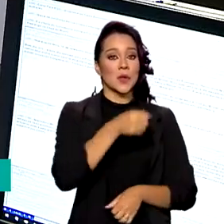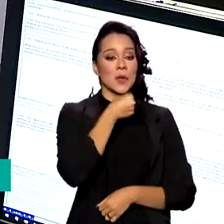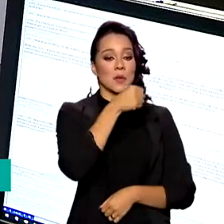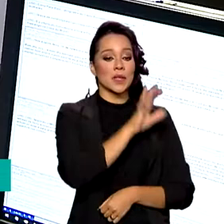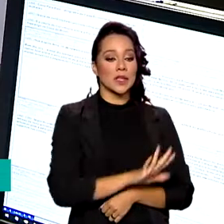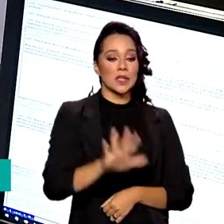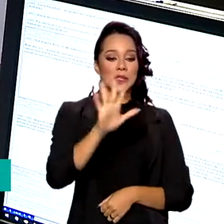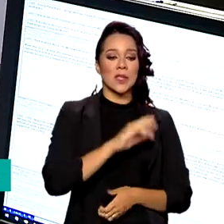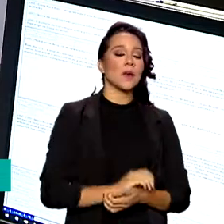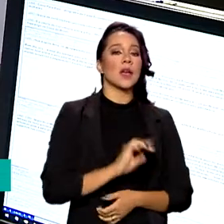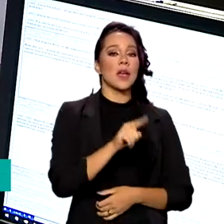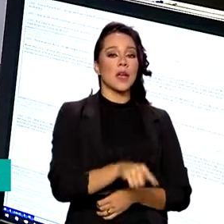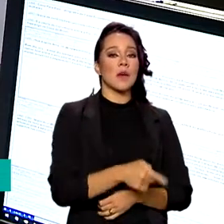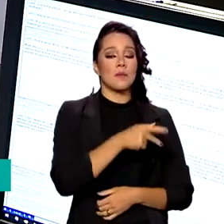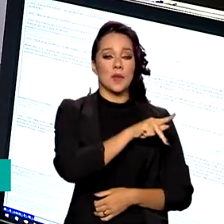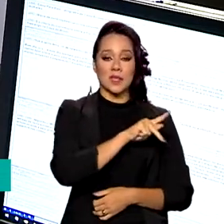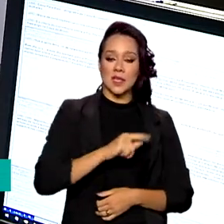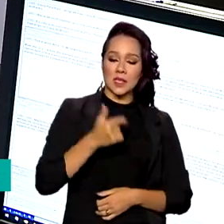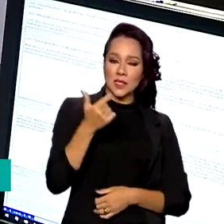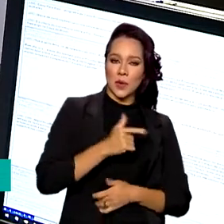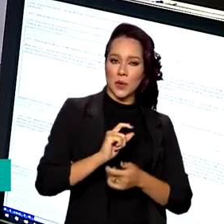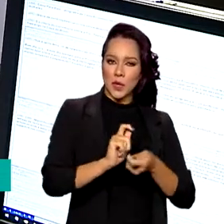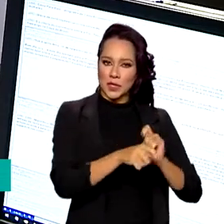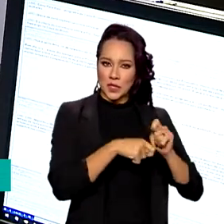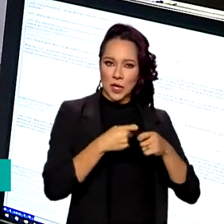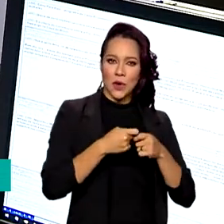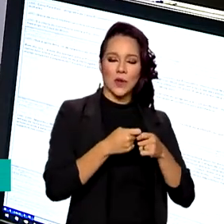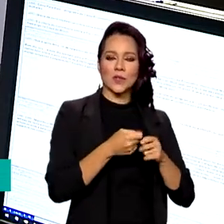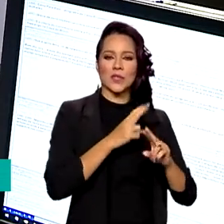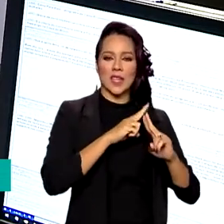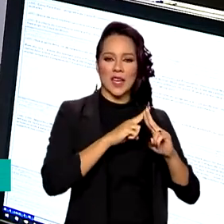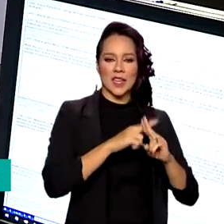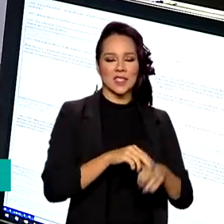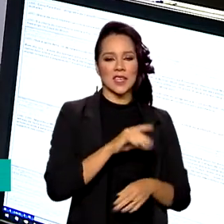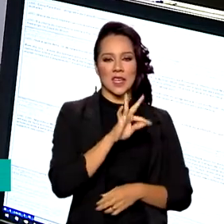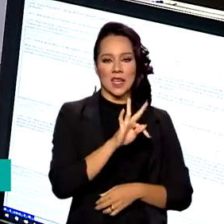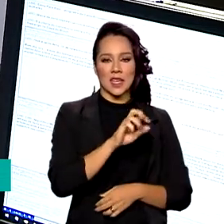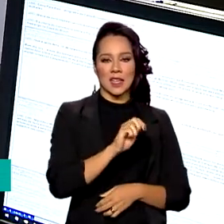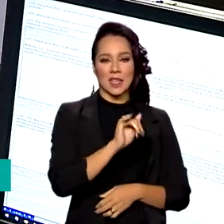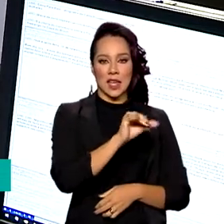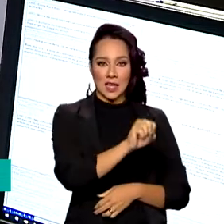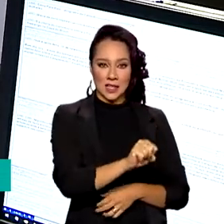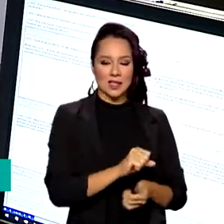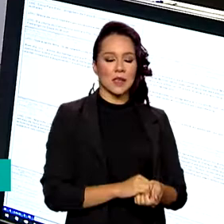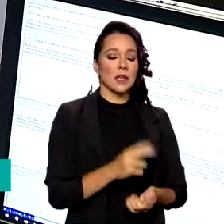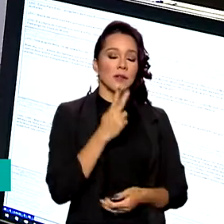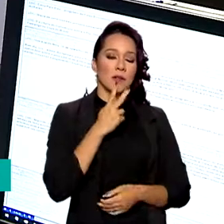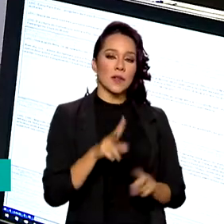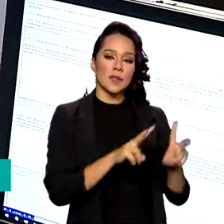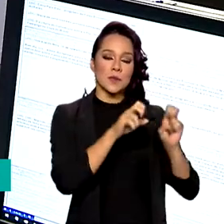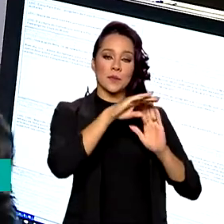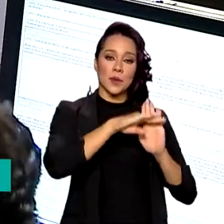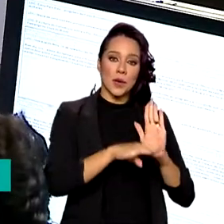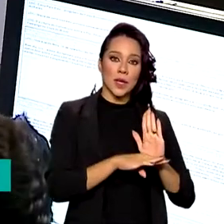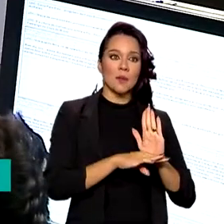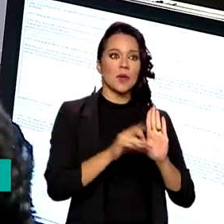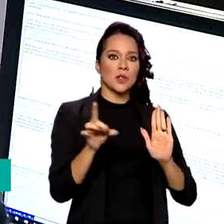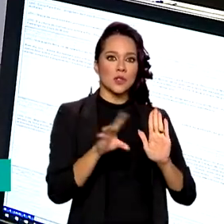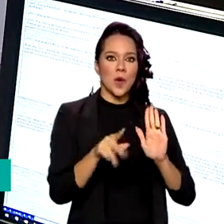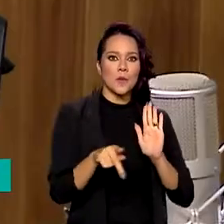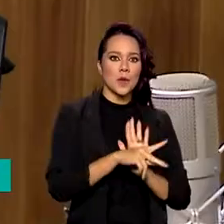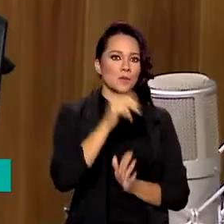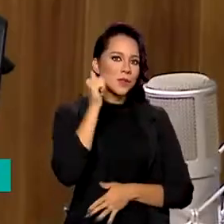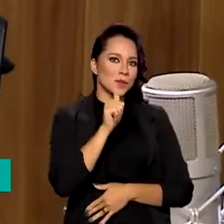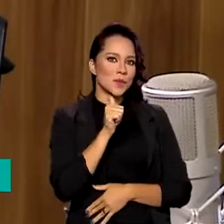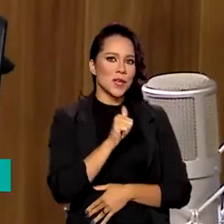repórter nacional é a vice-presidente de negócios e varejo da Caixa tá aí Cintra Vieira que vai falar sobre um programa só para